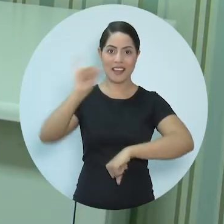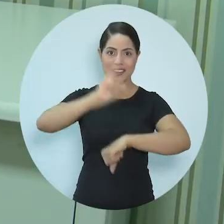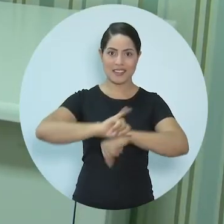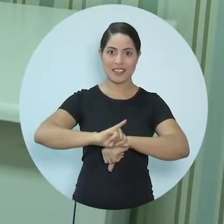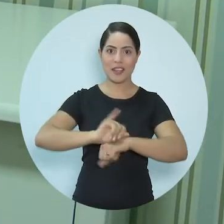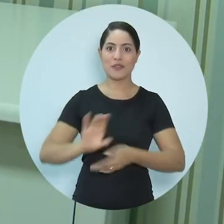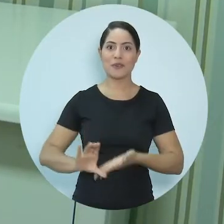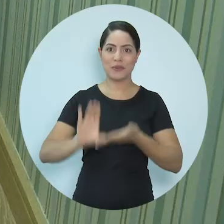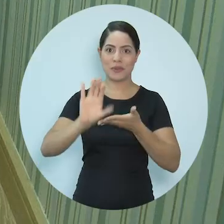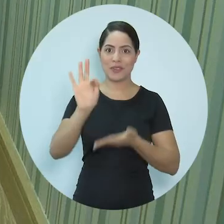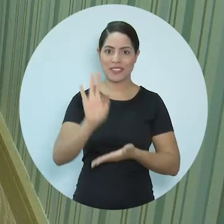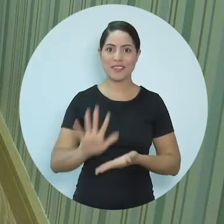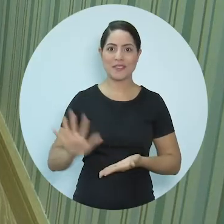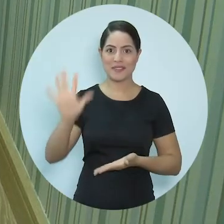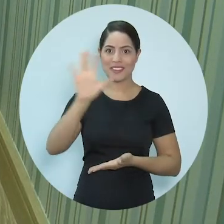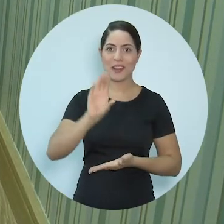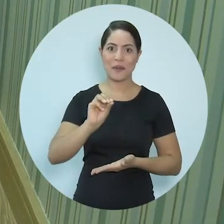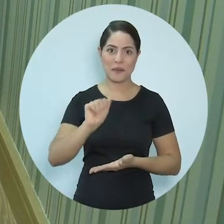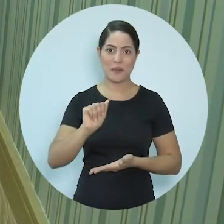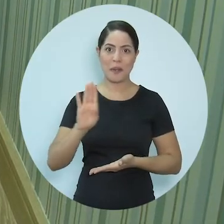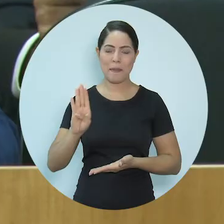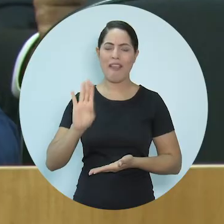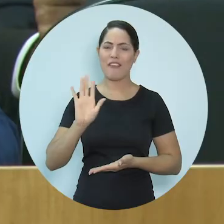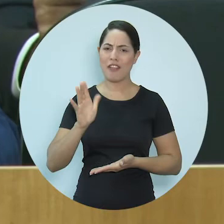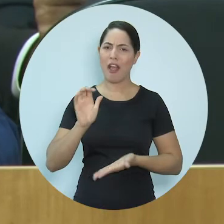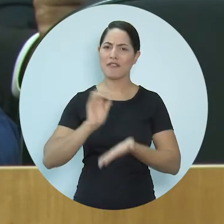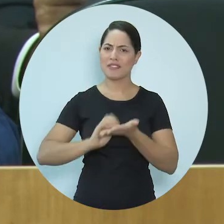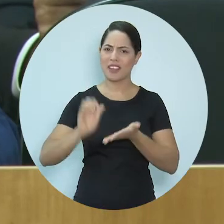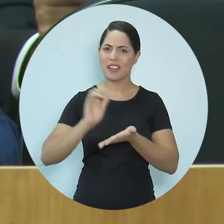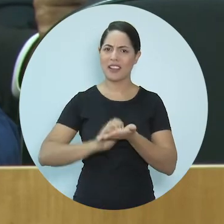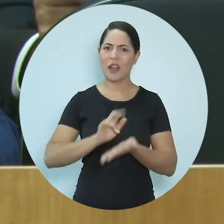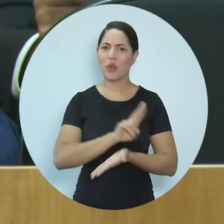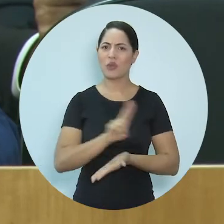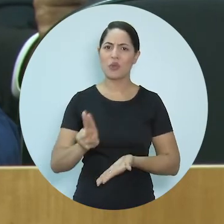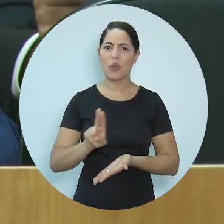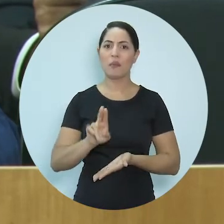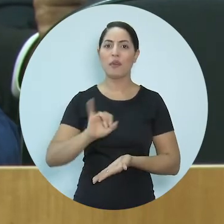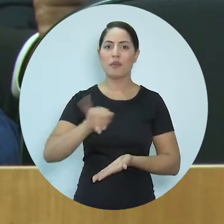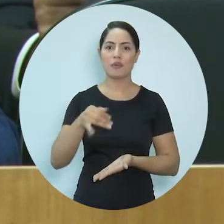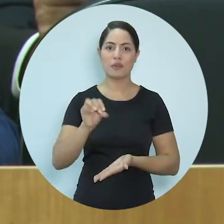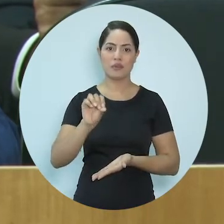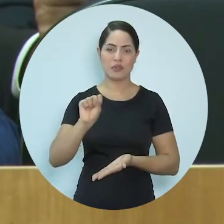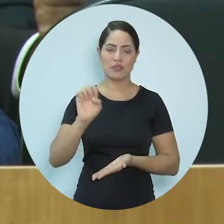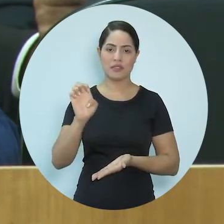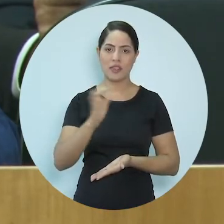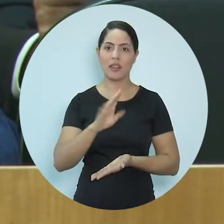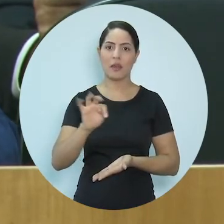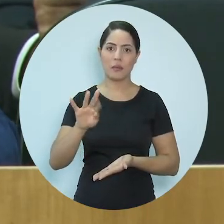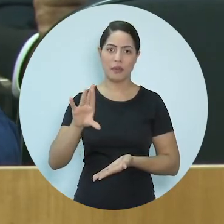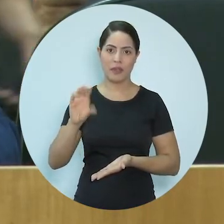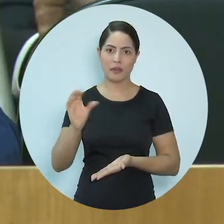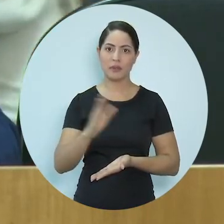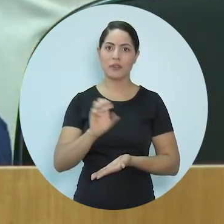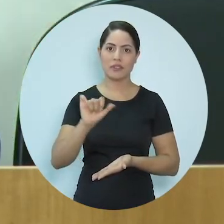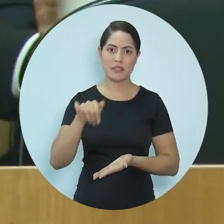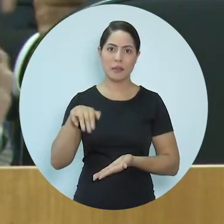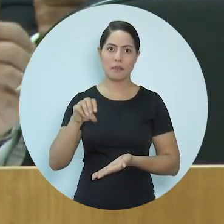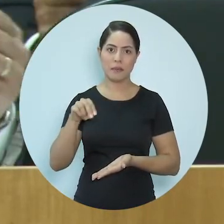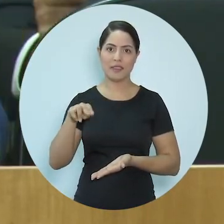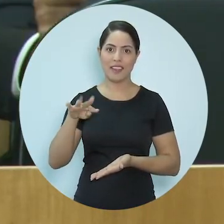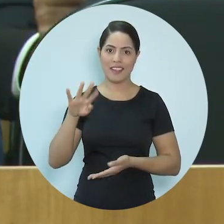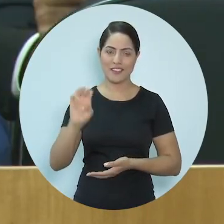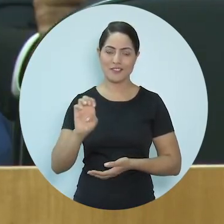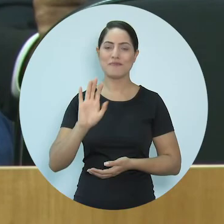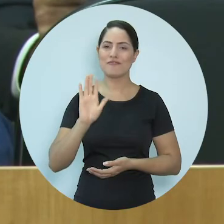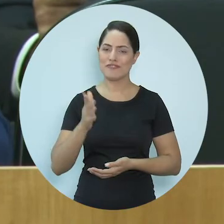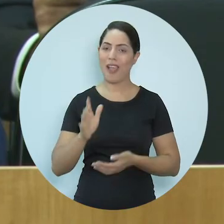sede do Conselho Federal foi anunciada pelo secretário-geral da Ordem, José Alberto Simonetti, e comemorada por todos